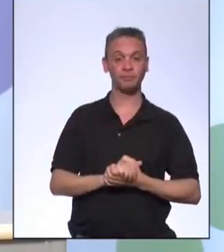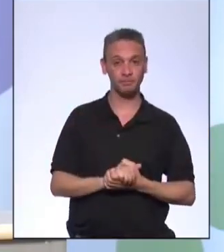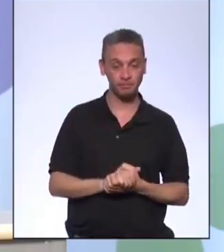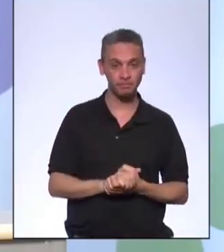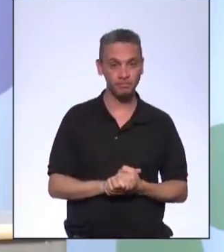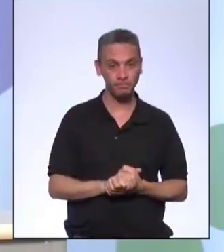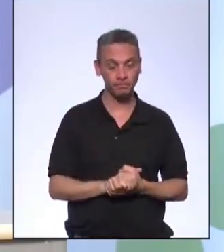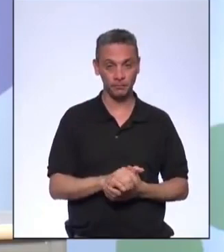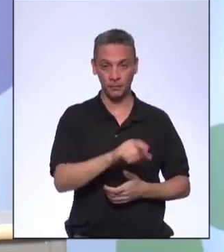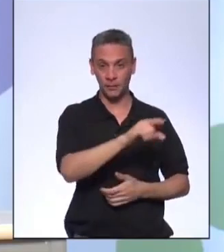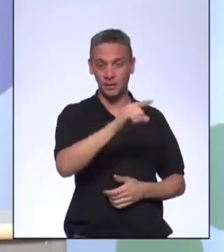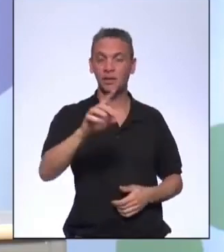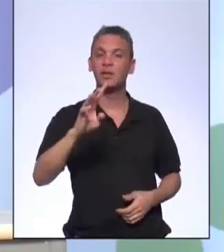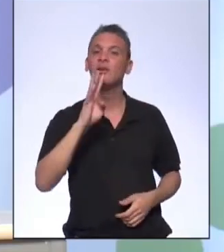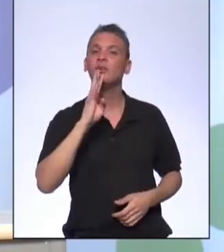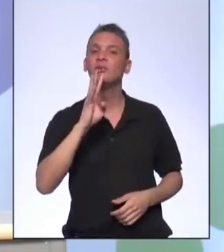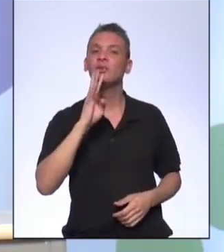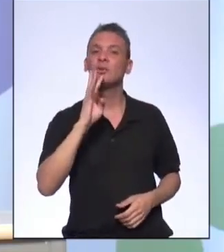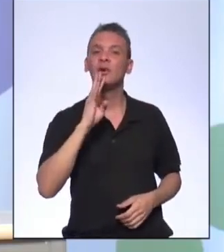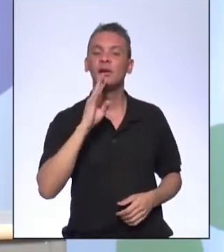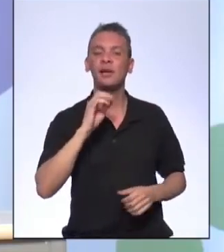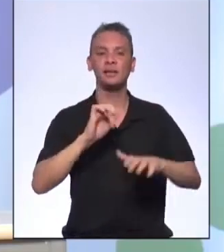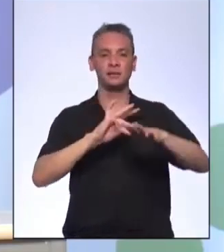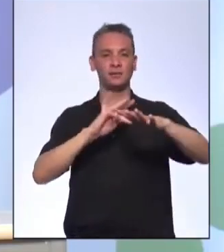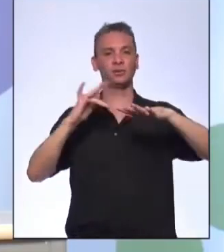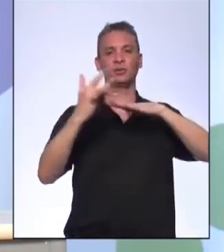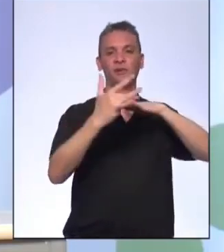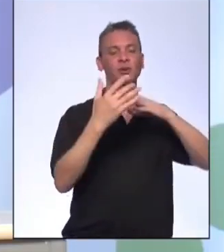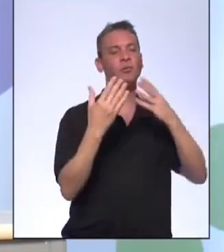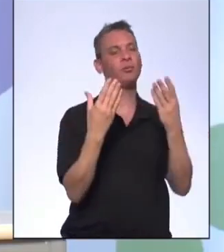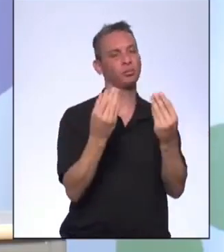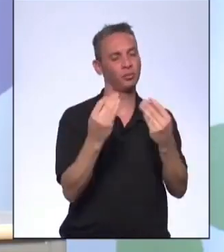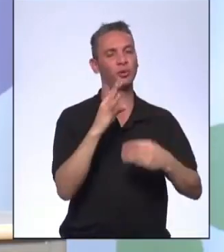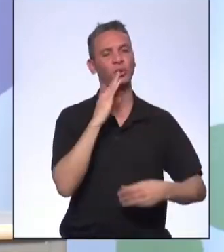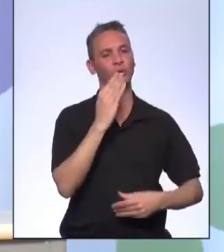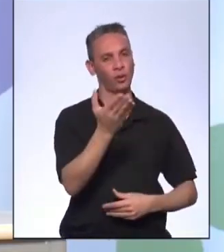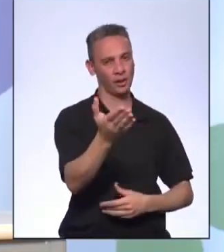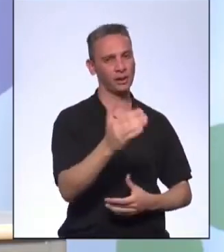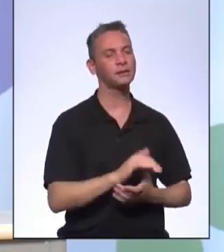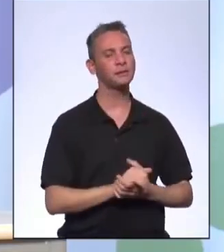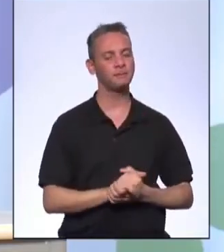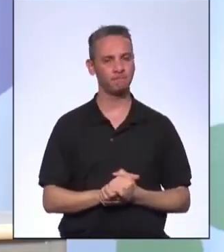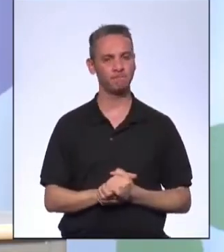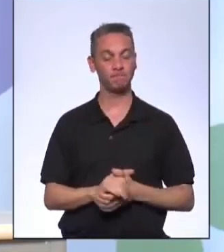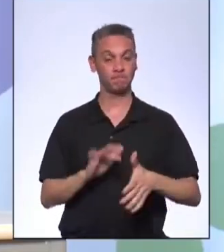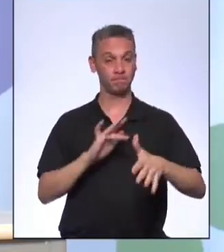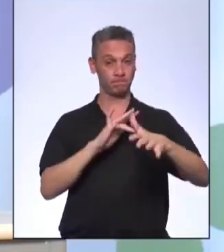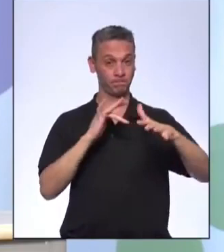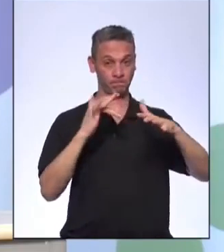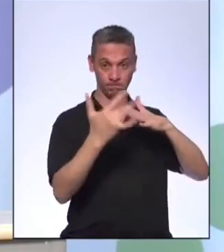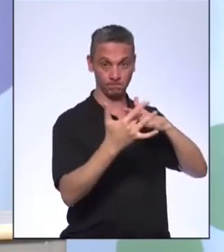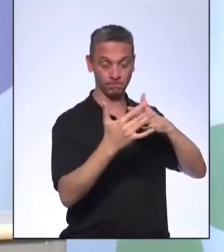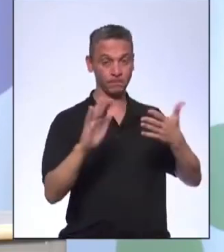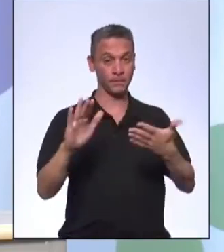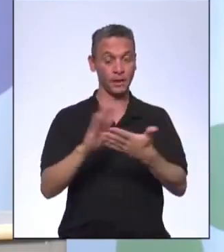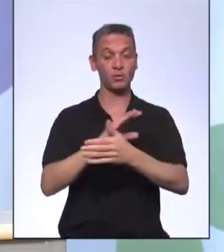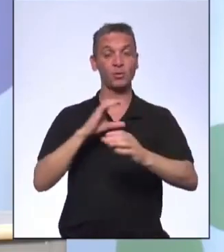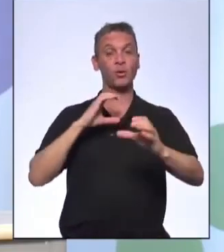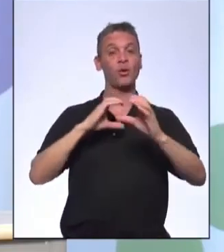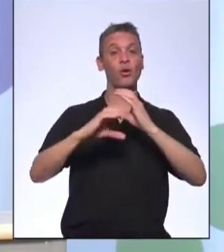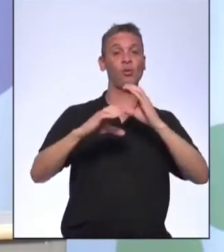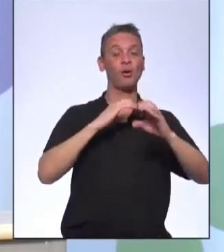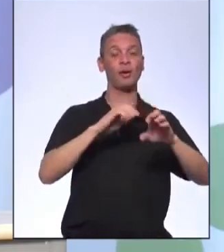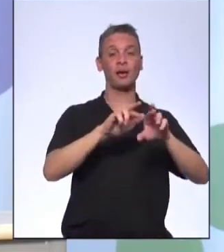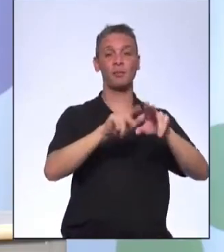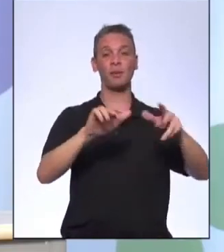então, vocês conhecem muitas redes sociais. E nessas redes sociais, a maneira de se comunicar mudou. né?